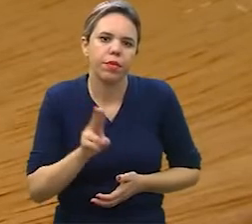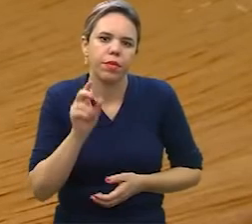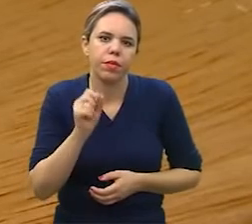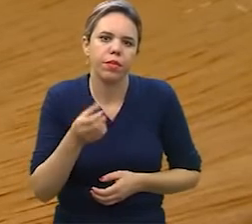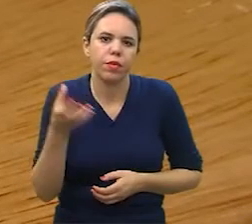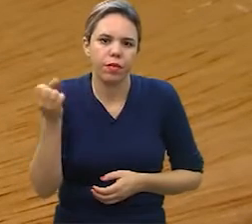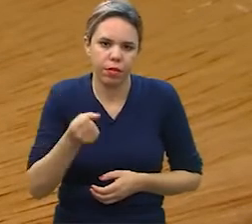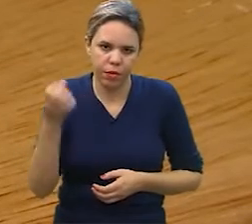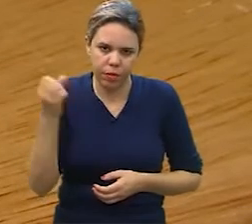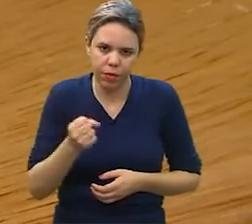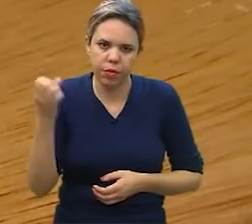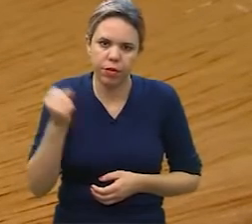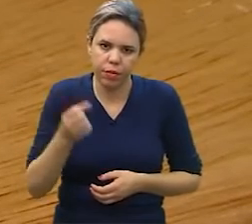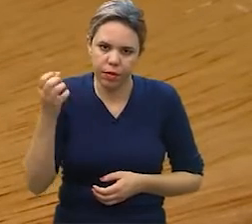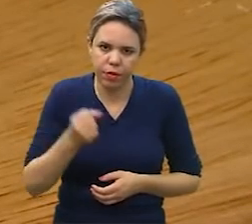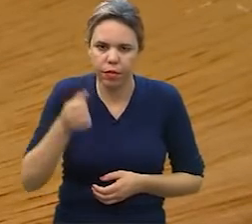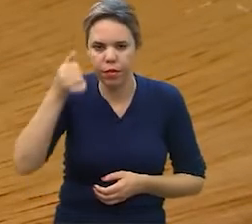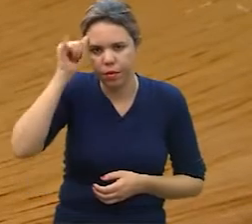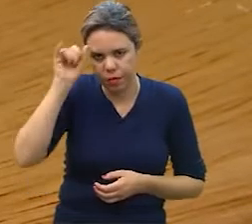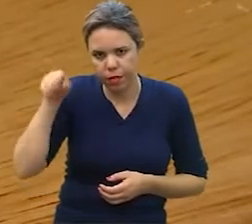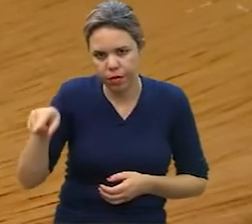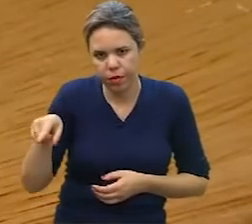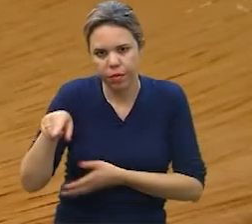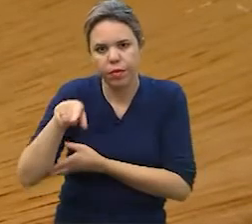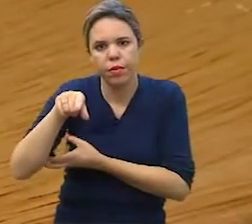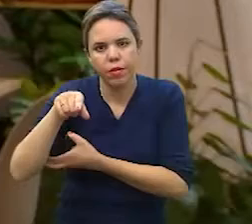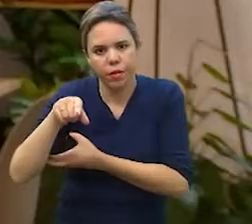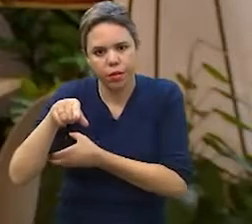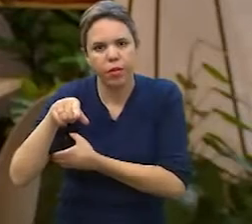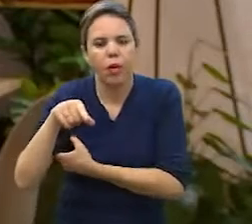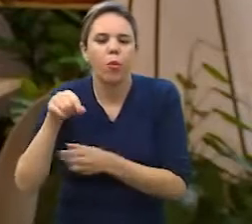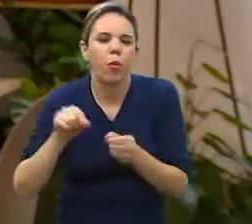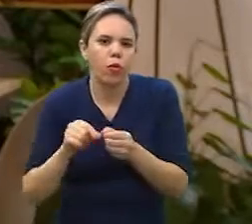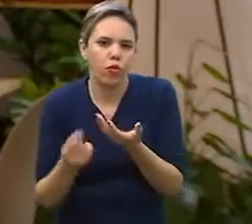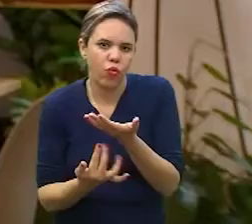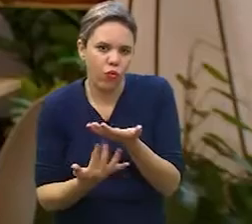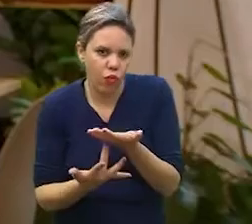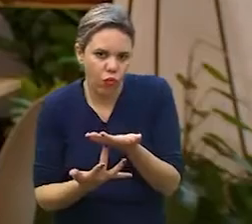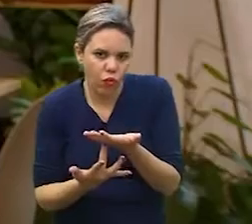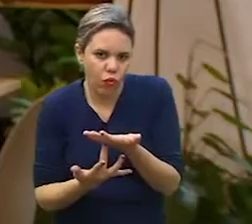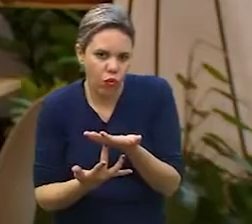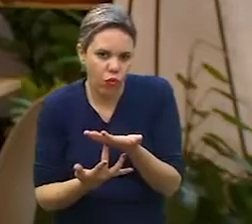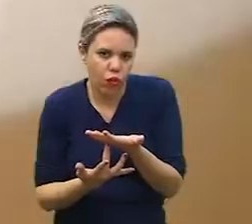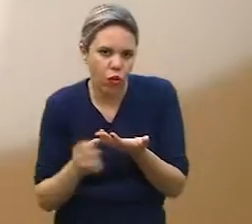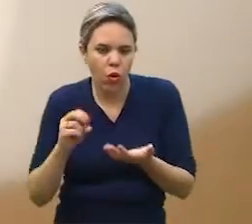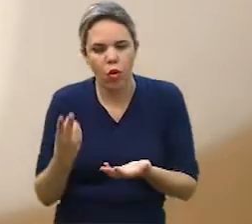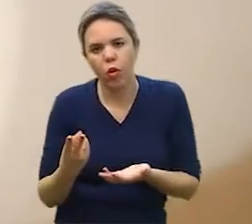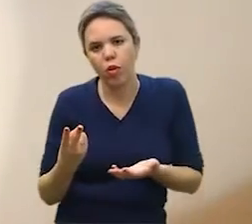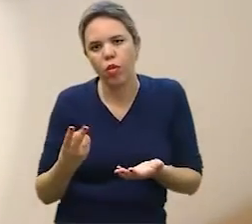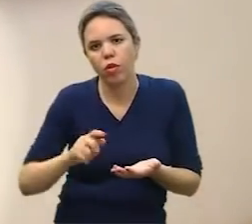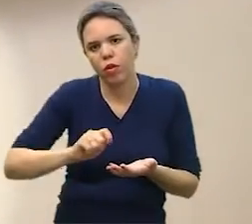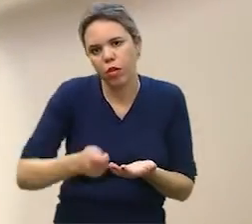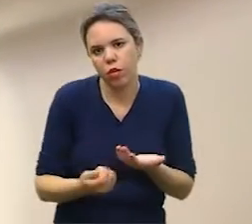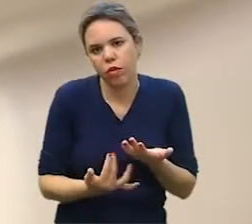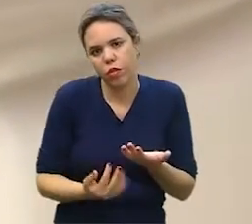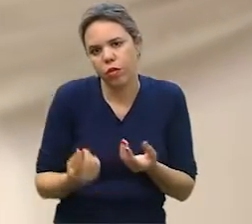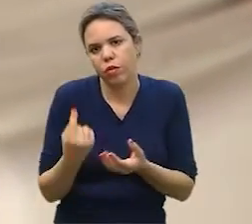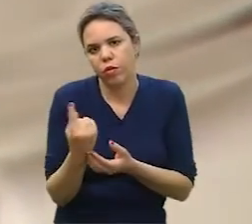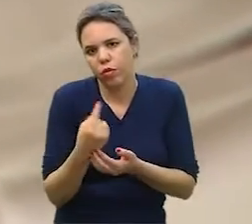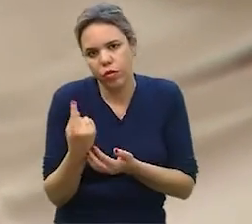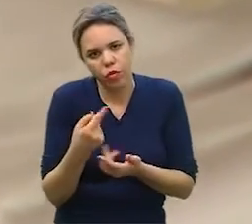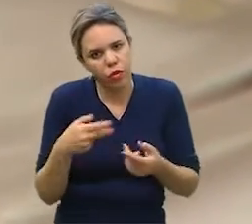usar leite? Leite, leite de vaca. Ah. É, vocês podem vaporizar, se tiver uma máquina, na máquina. Se não tiver, pode ser no